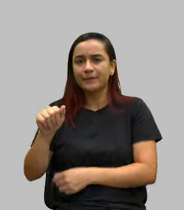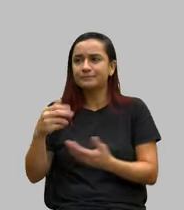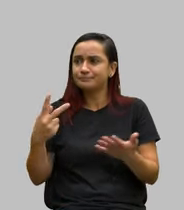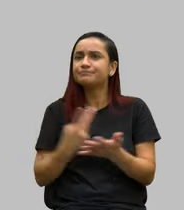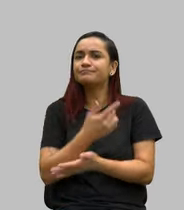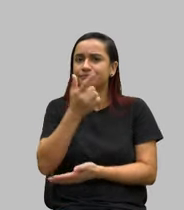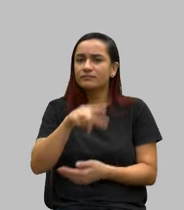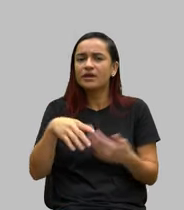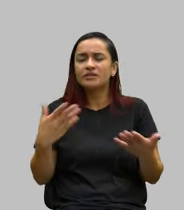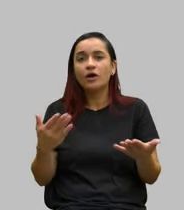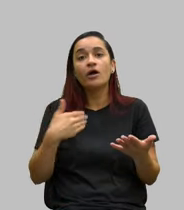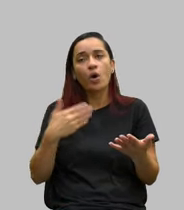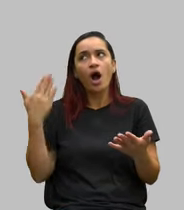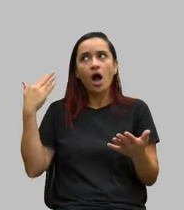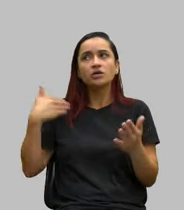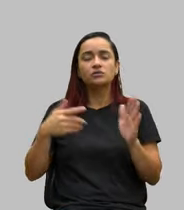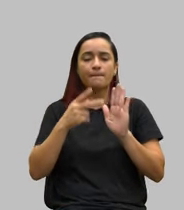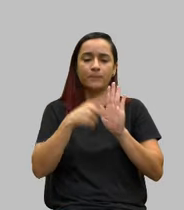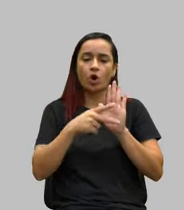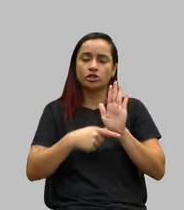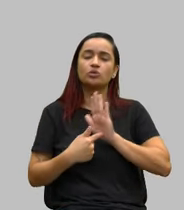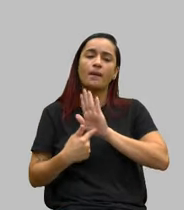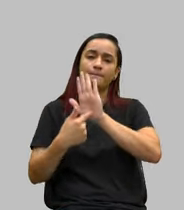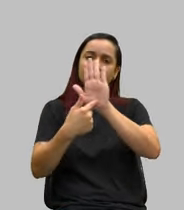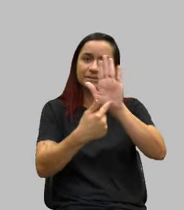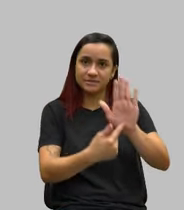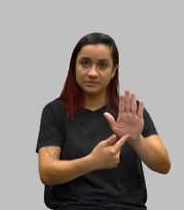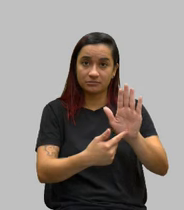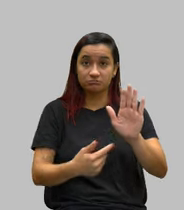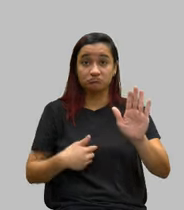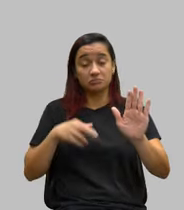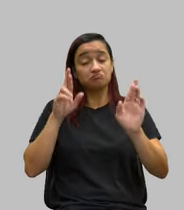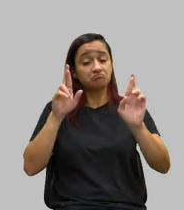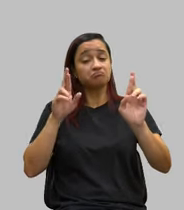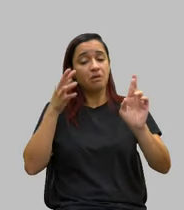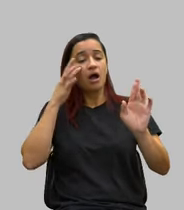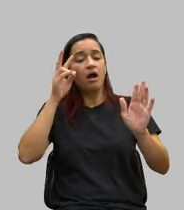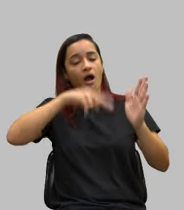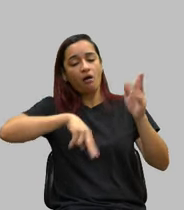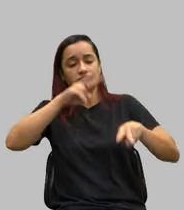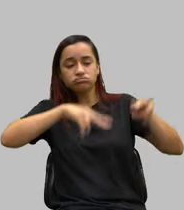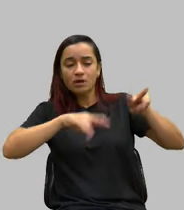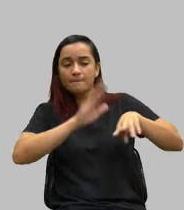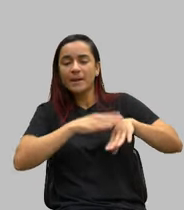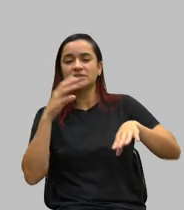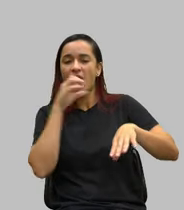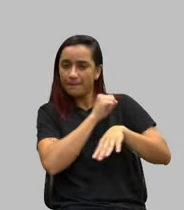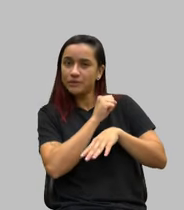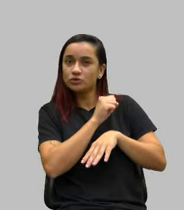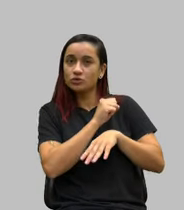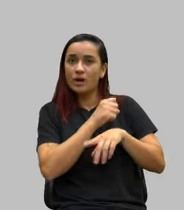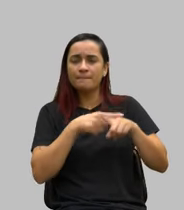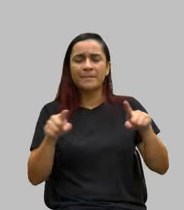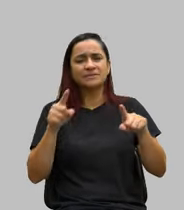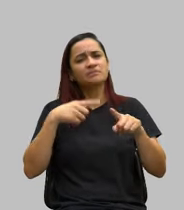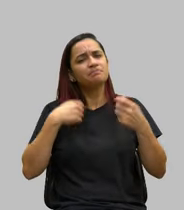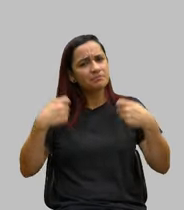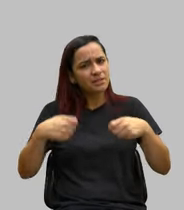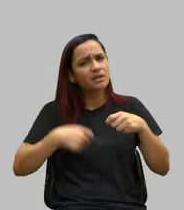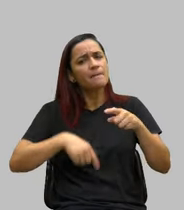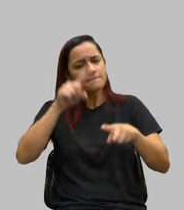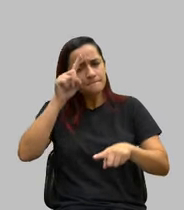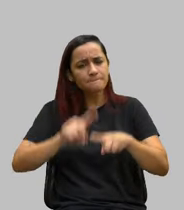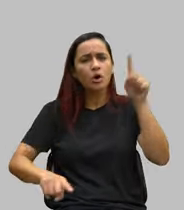agora Certamente ele vai ser apreciado mais rapidamente agora Proibir a entrada de